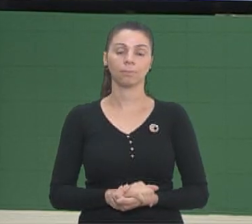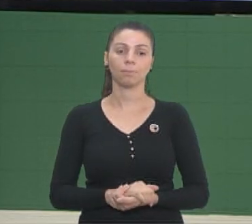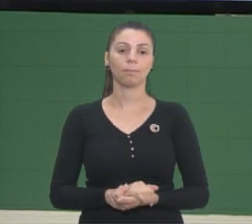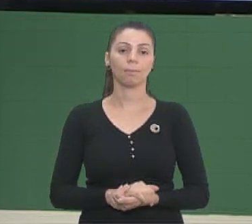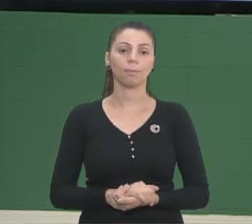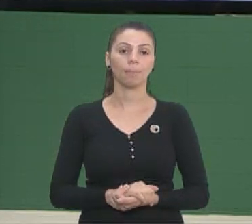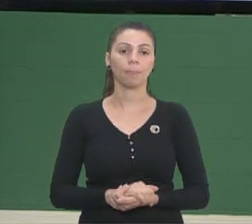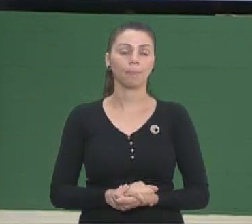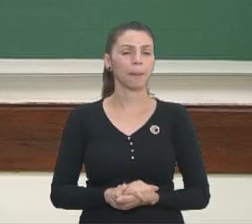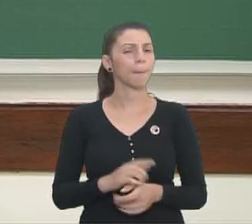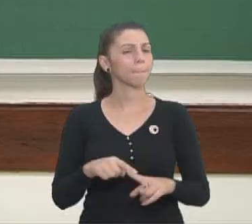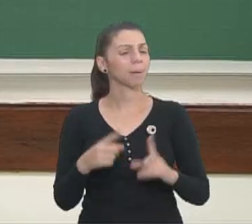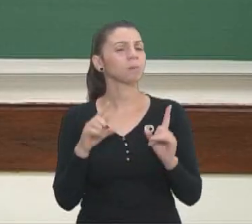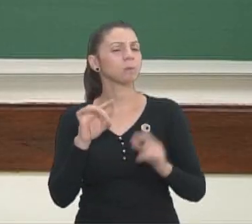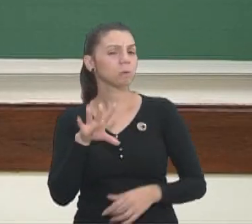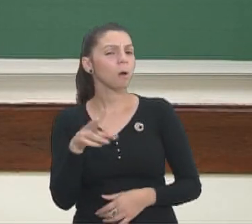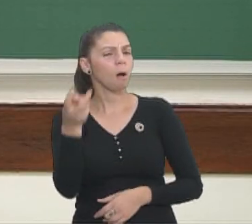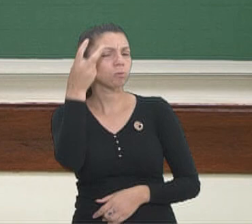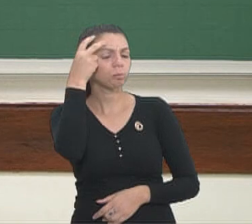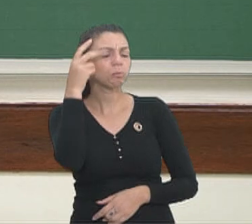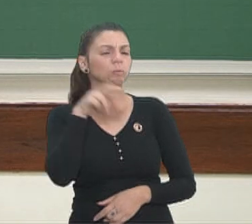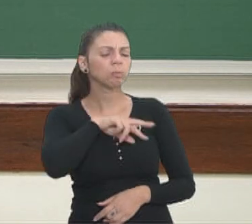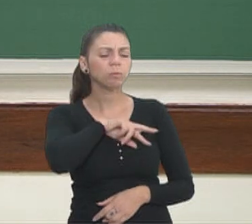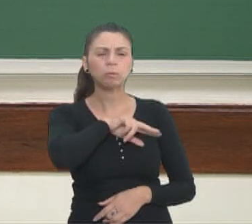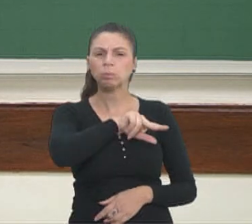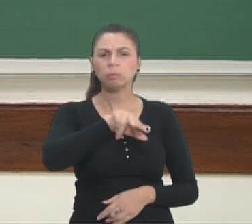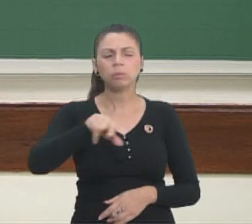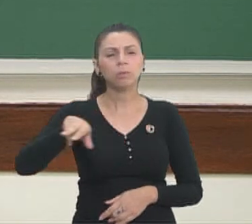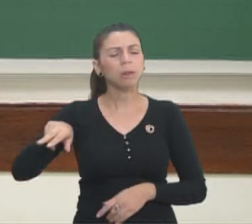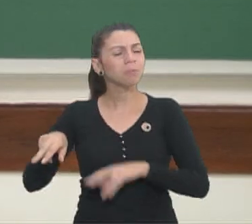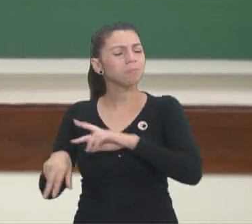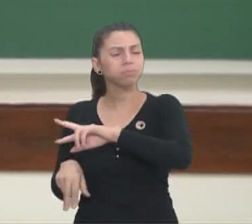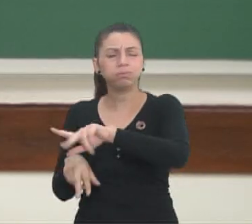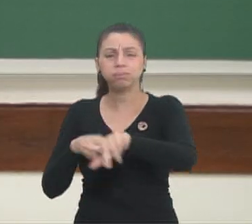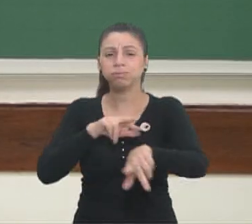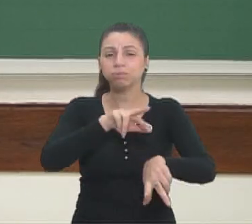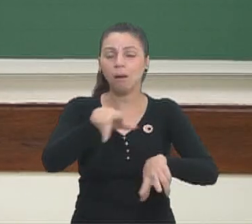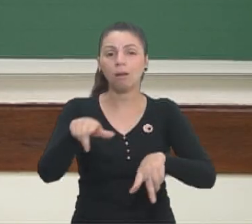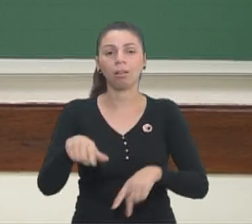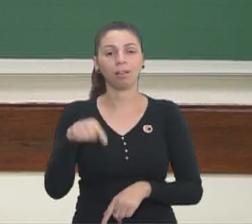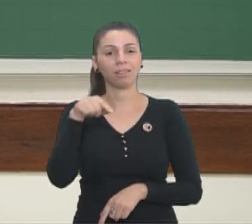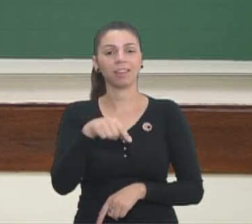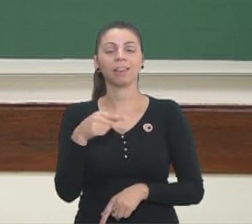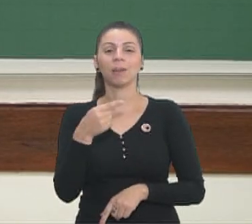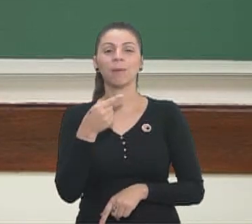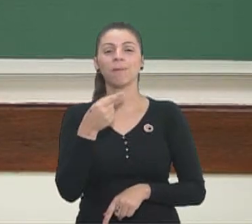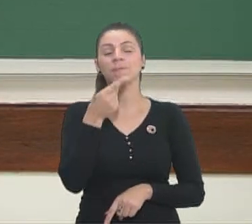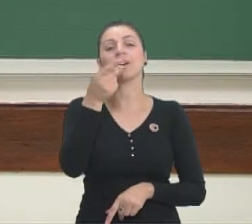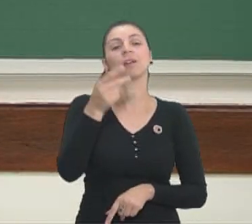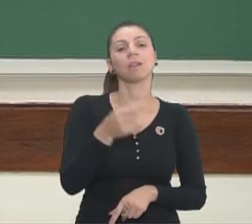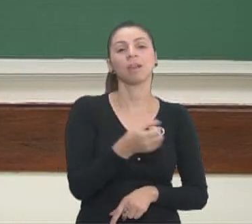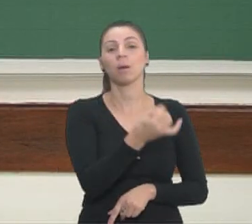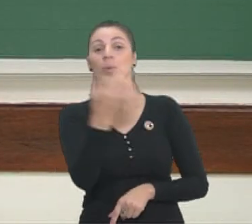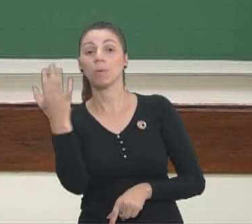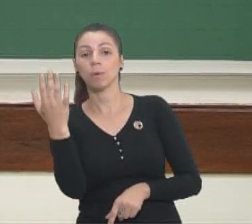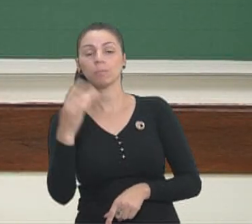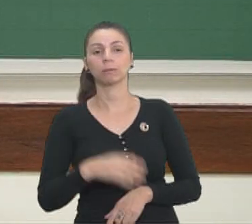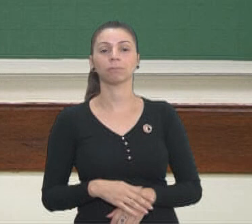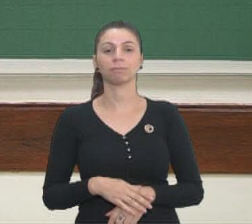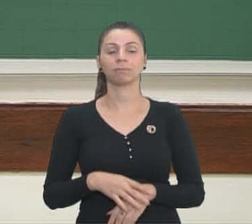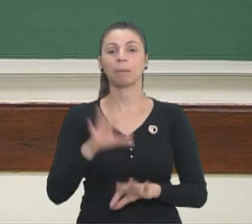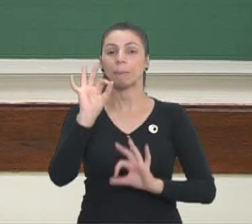Mas é só estes? Não, temos muitas outras. Só foi algumas de exemplo. Preparem os